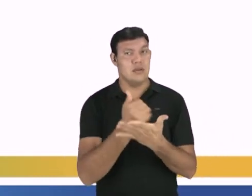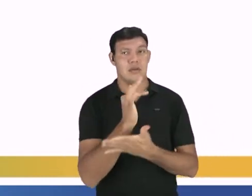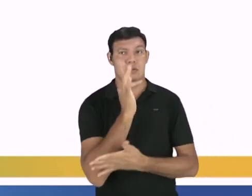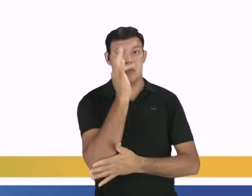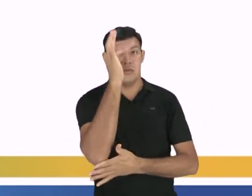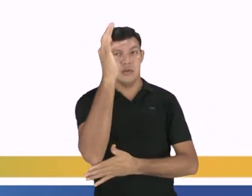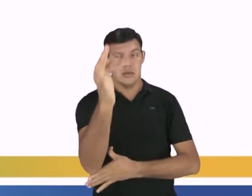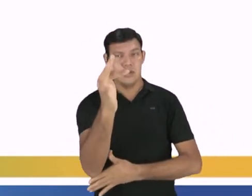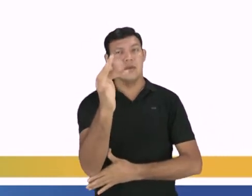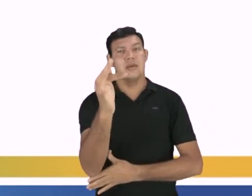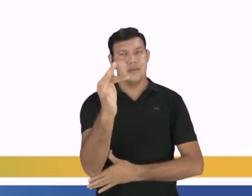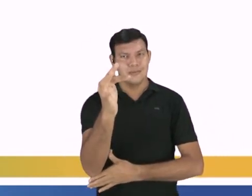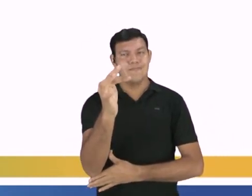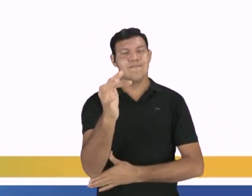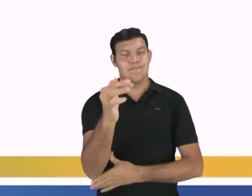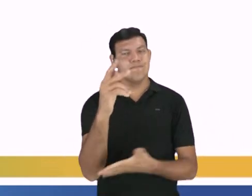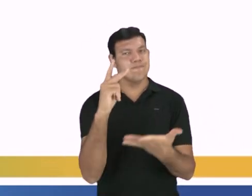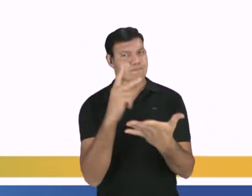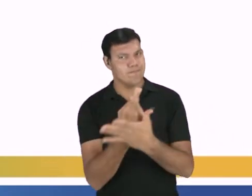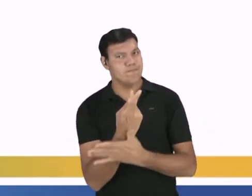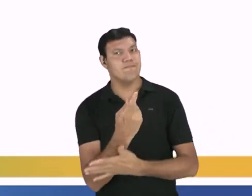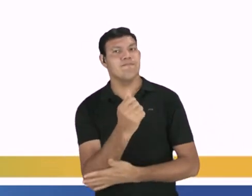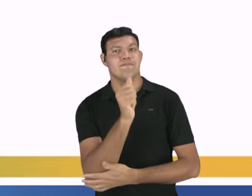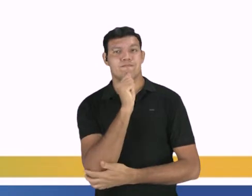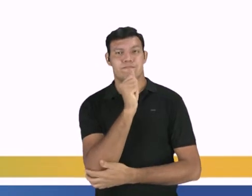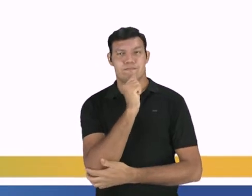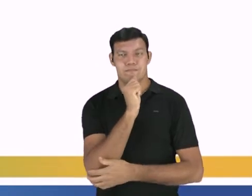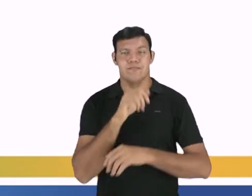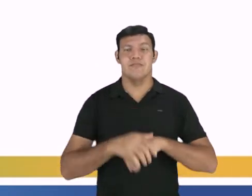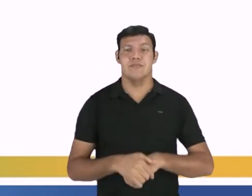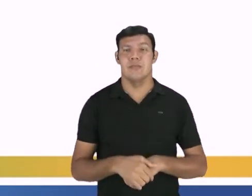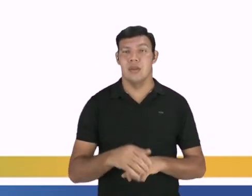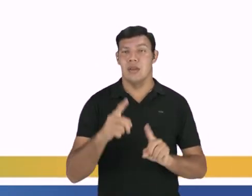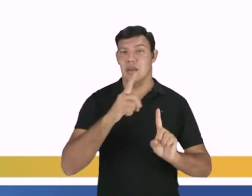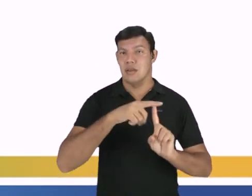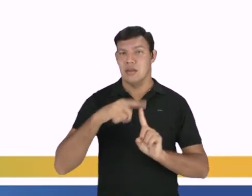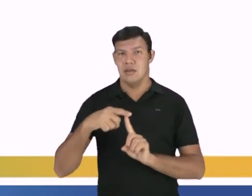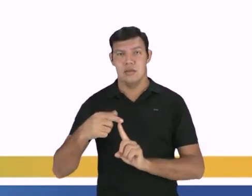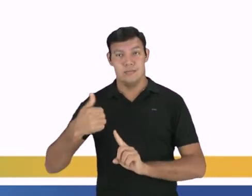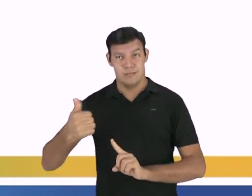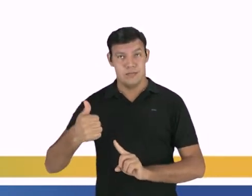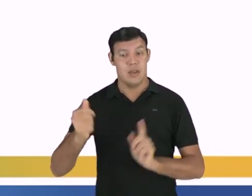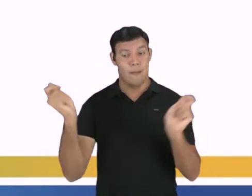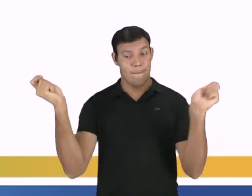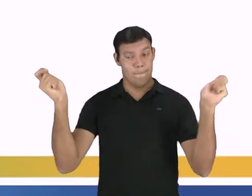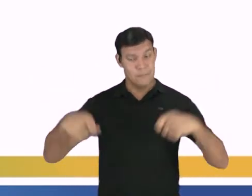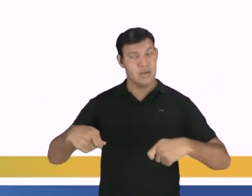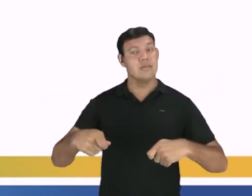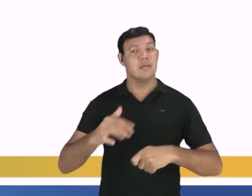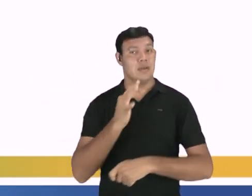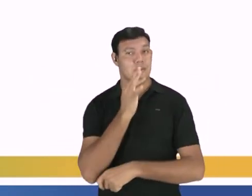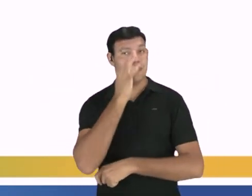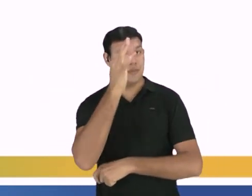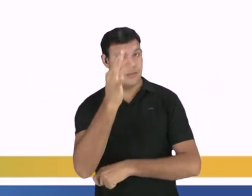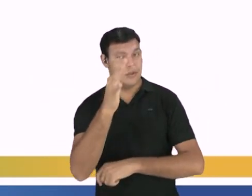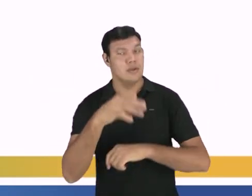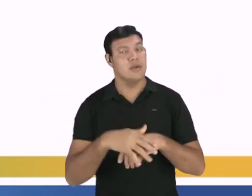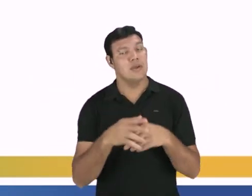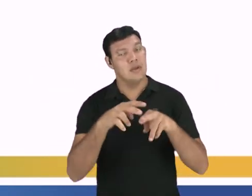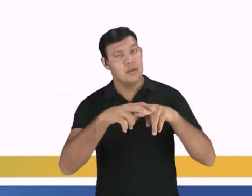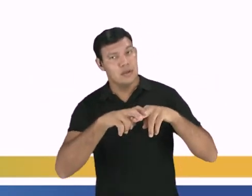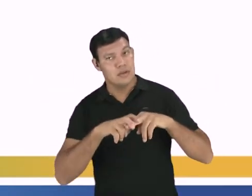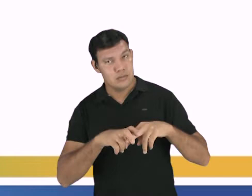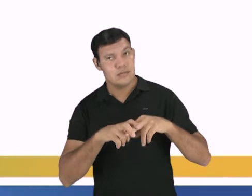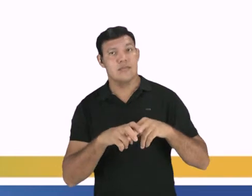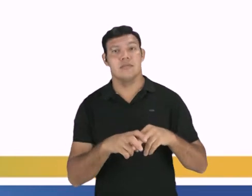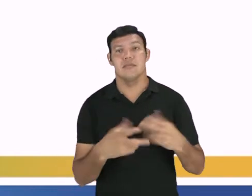futuras que irão ocorrer. Então, na primeira condicional, falamos de possibilidades futuras, por isso a